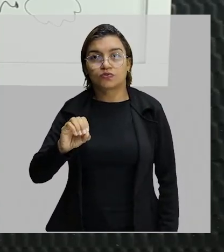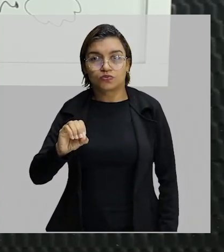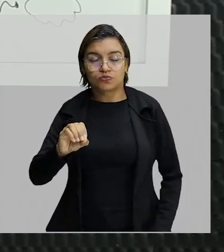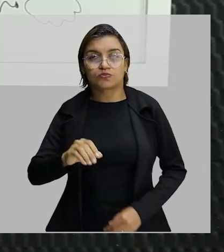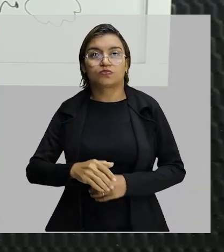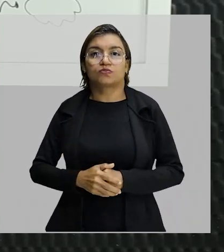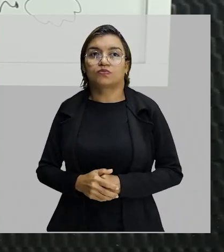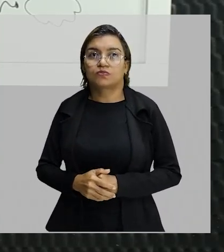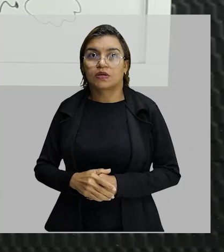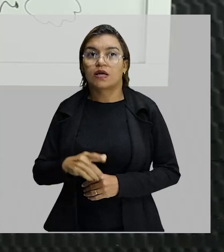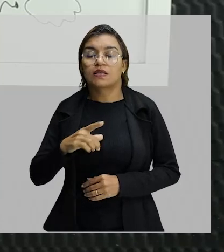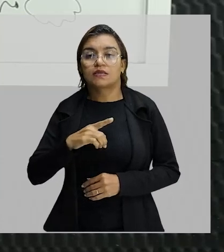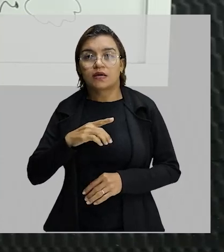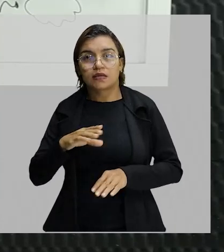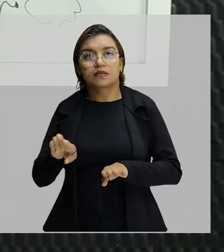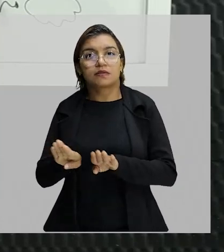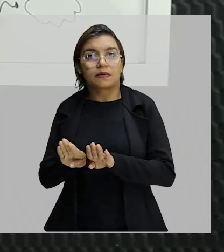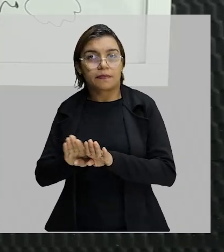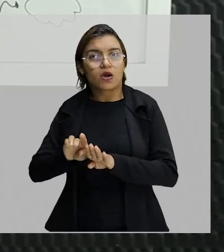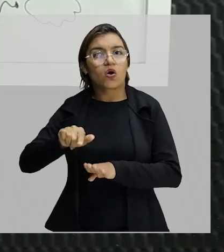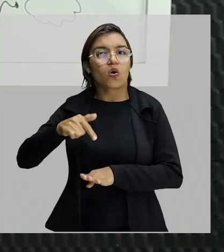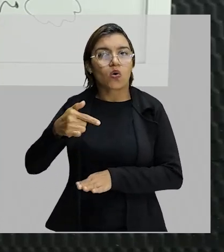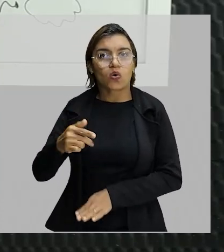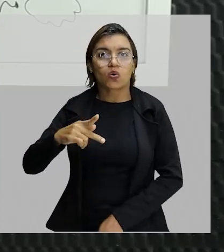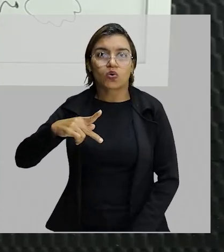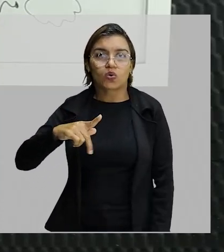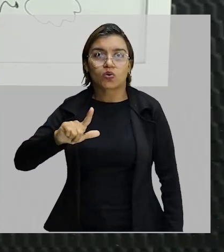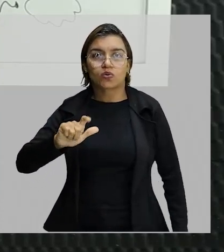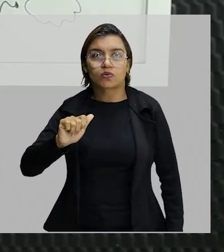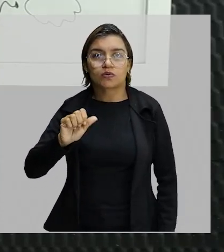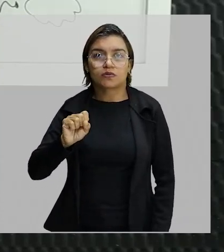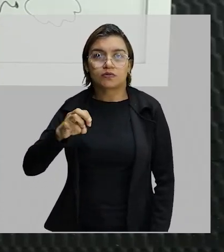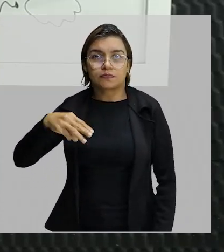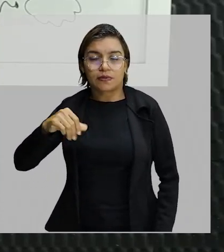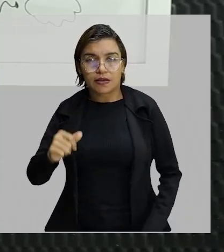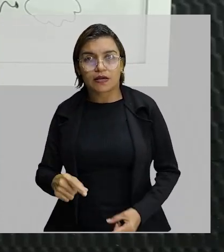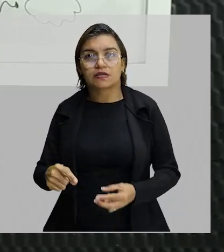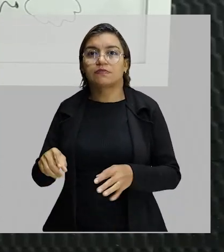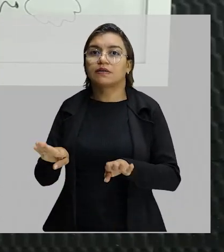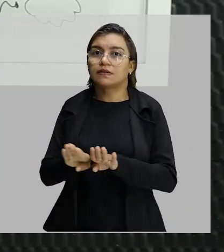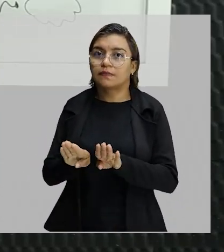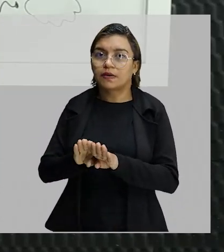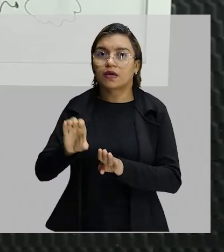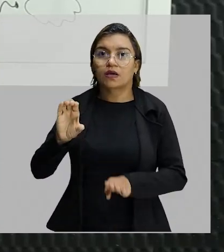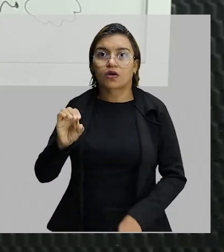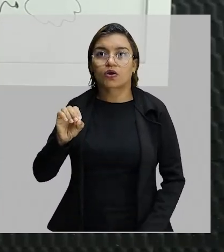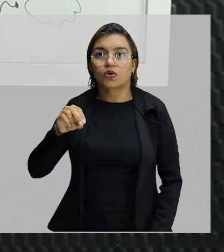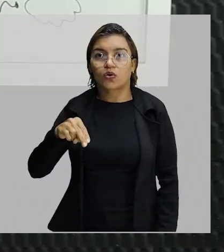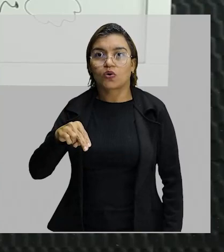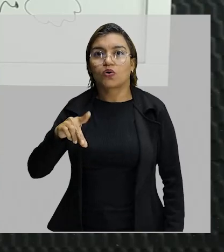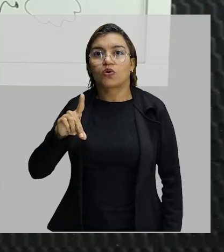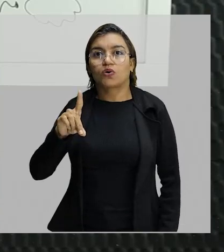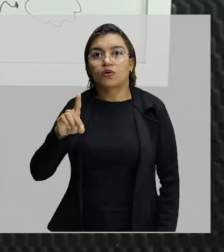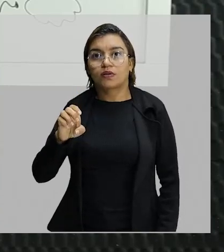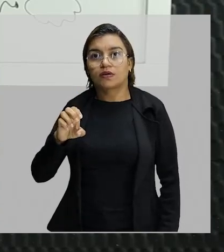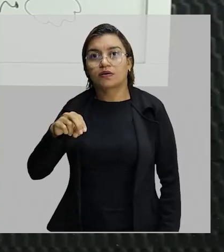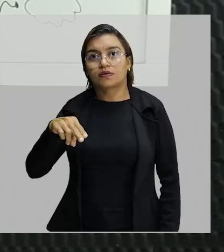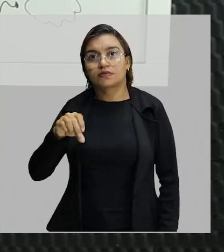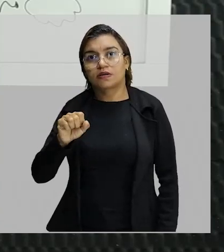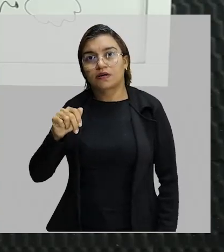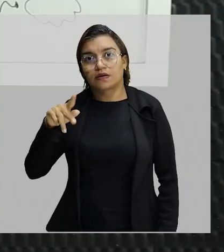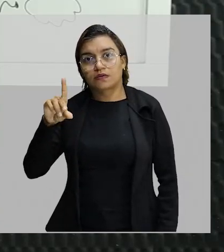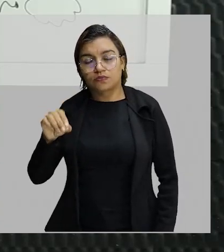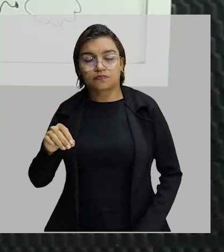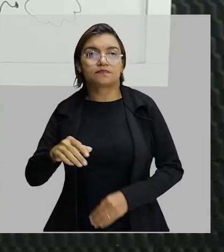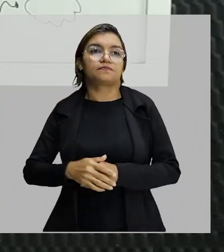plasma e tem o condensado de Bose-Einstein. Só que isso aqui nós não vamos falar nessa aula, tá ok?